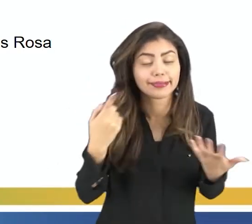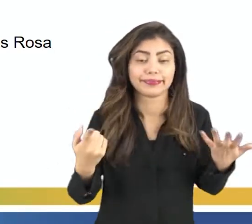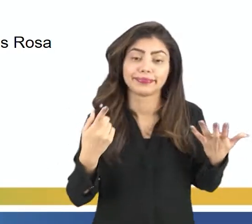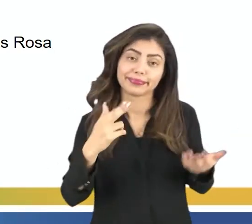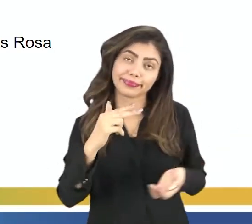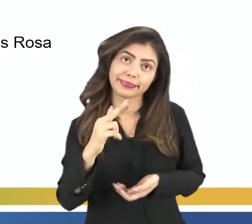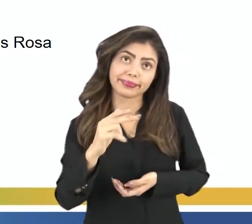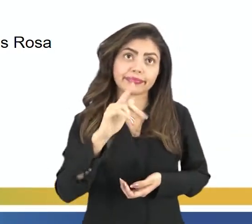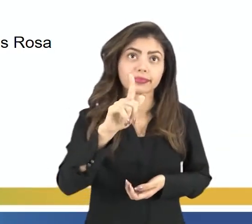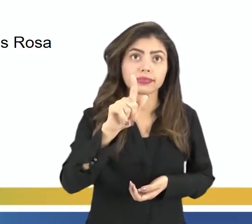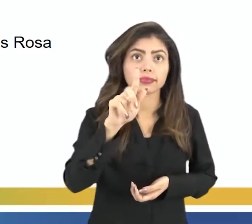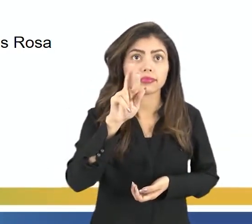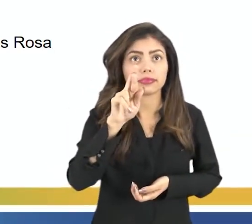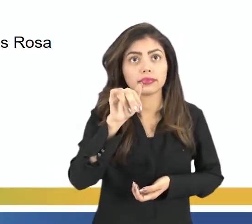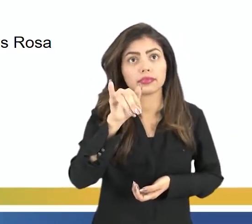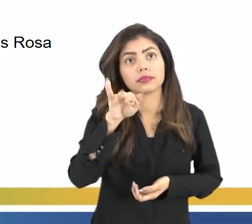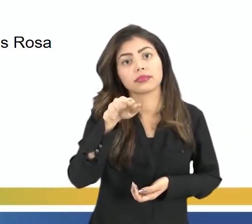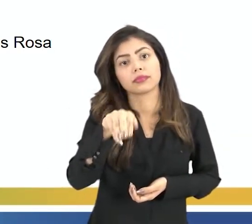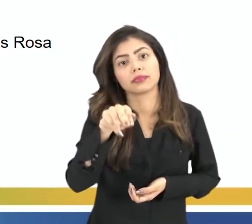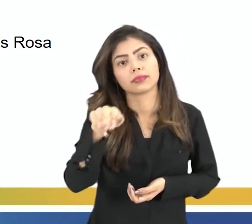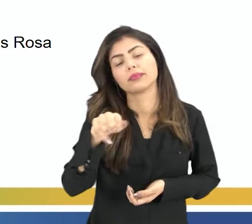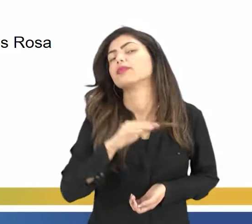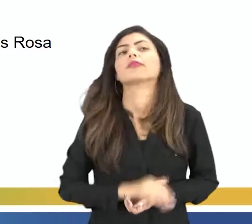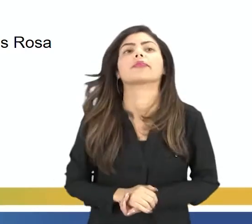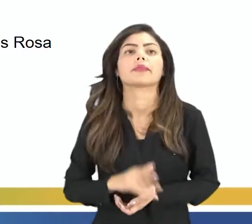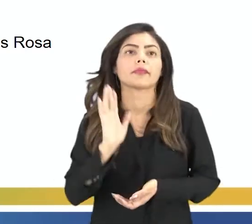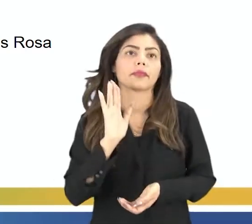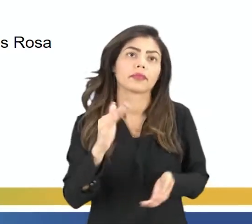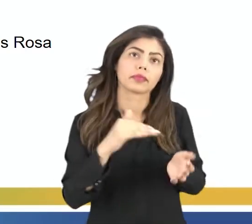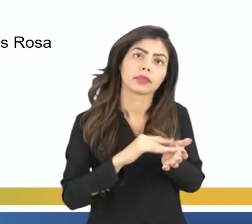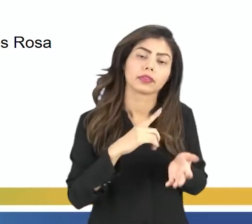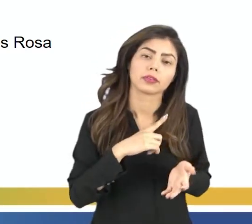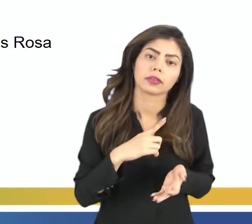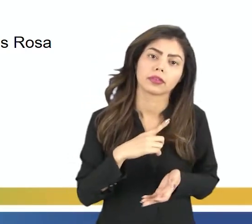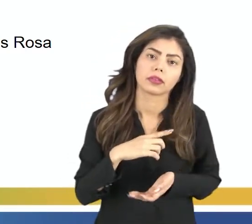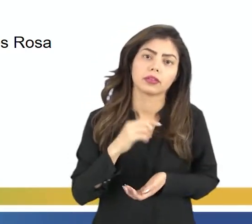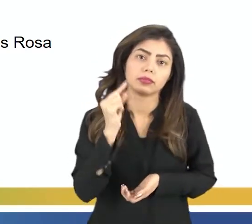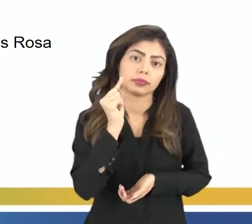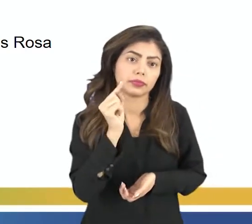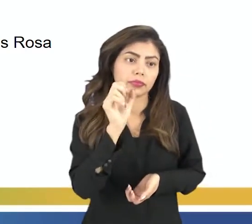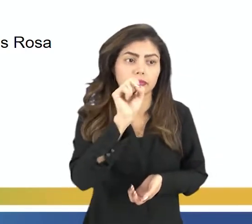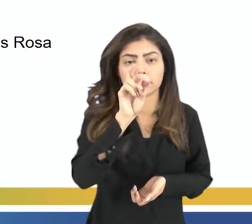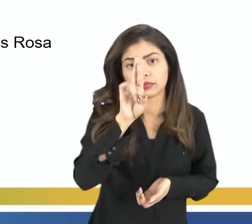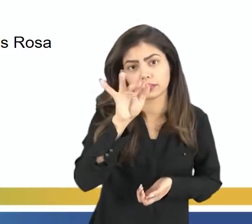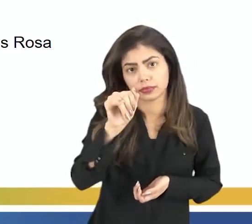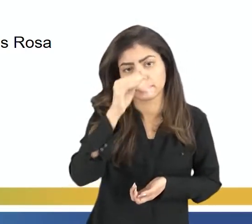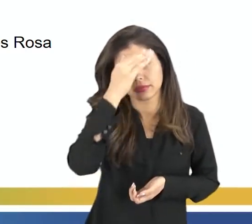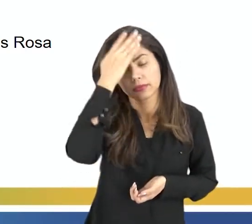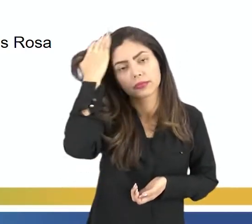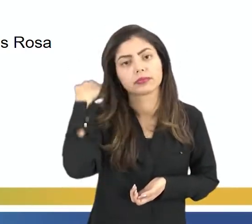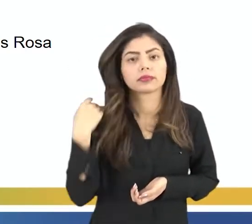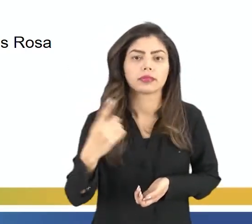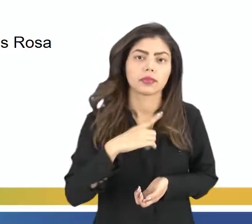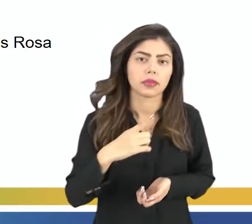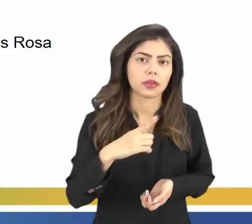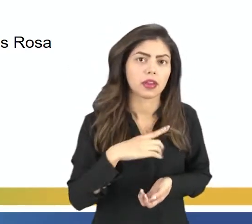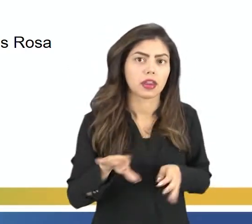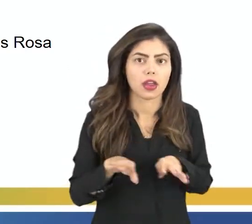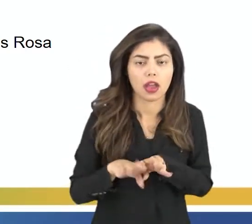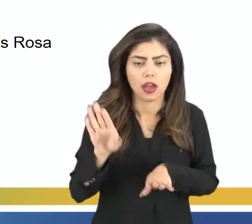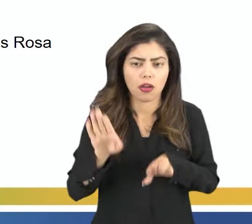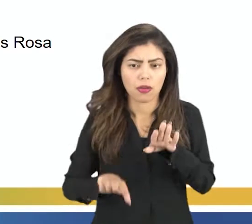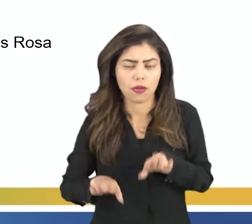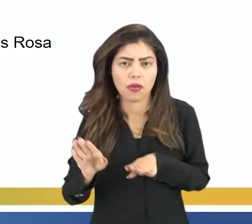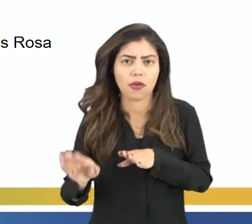Irmãos Grings? Até tinha uma série que era só Green. ele tratava de um modo diferente, um